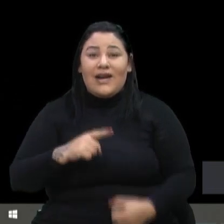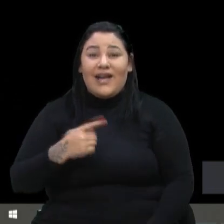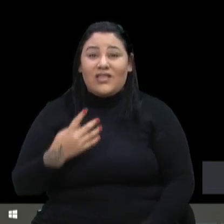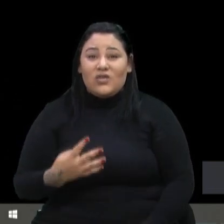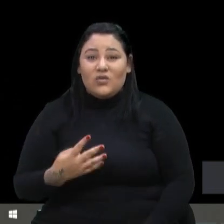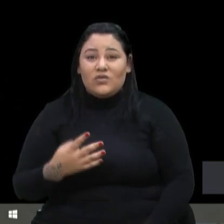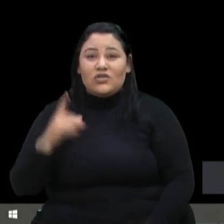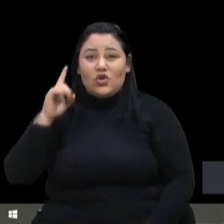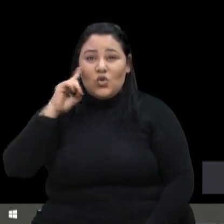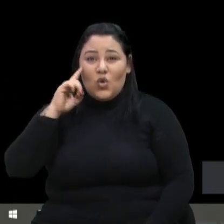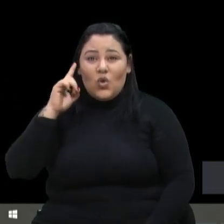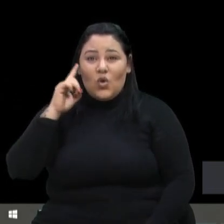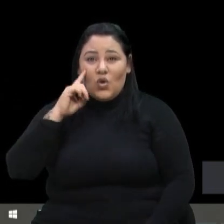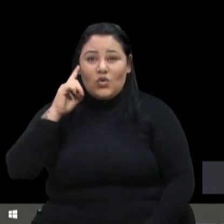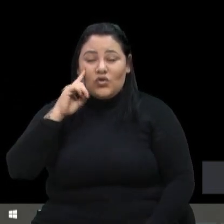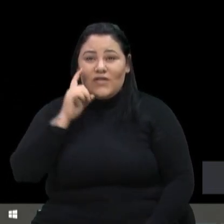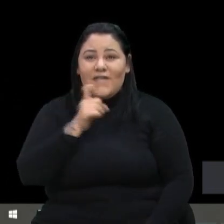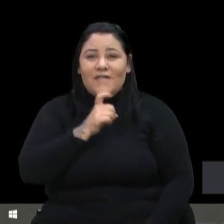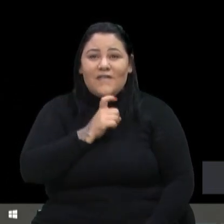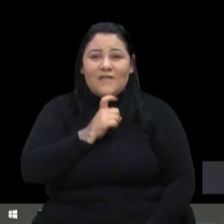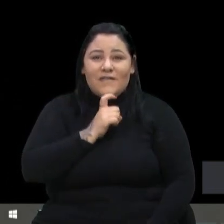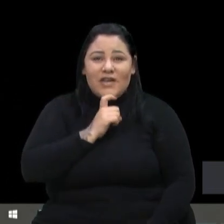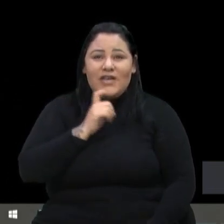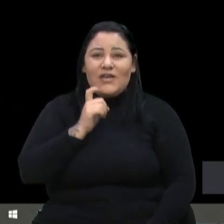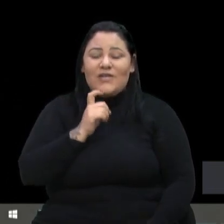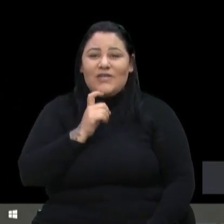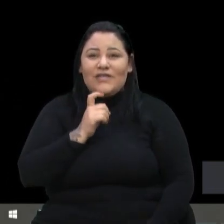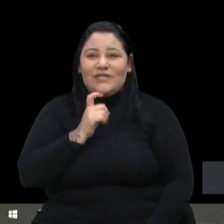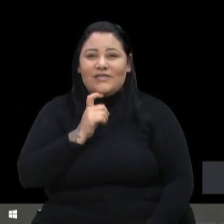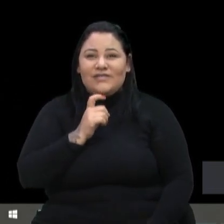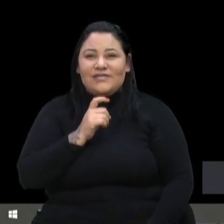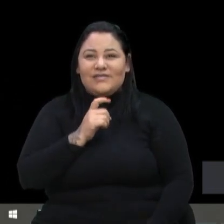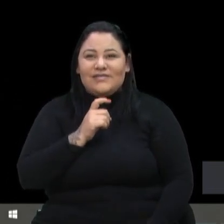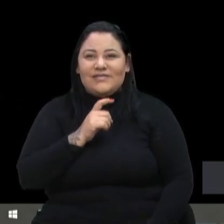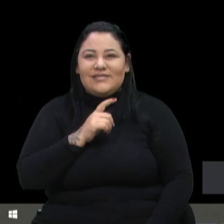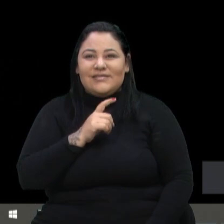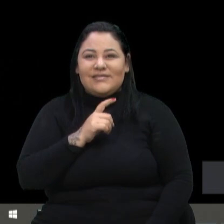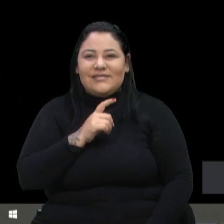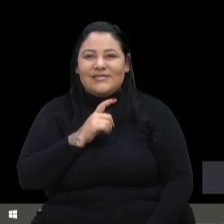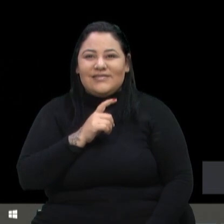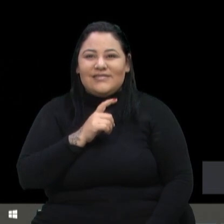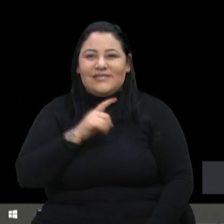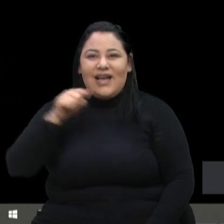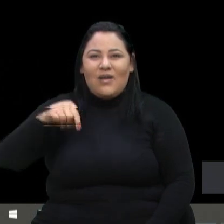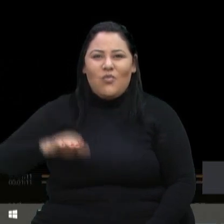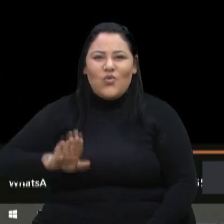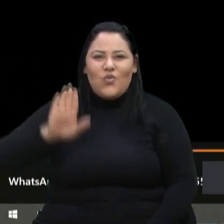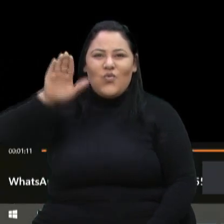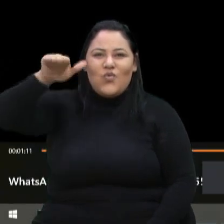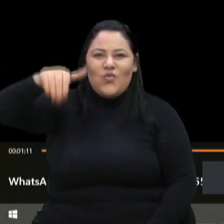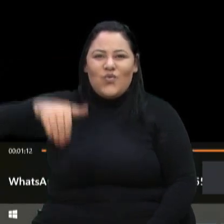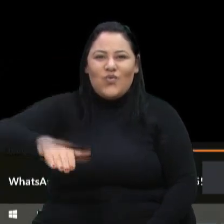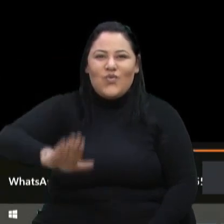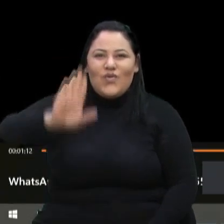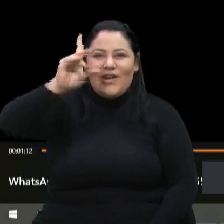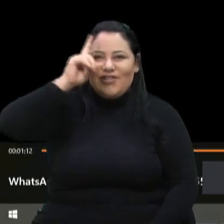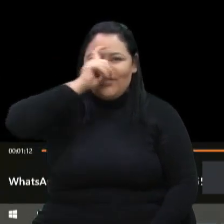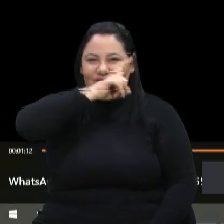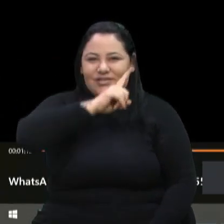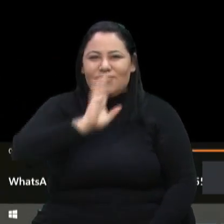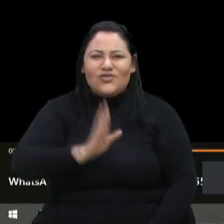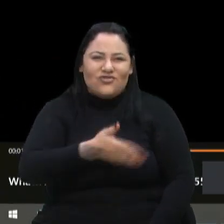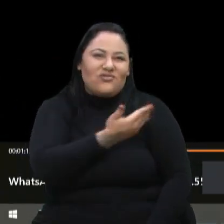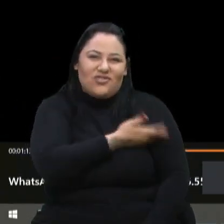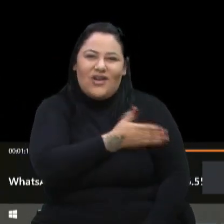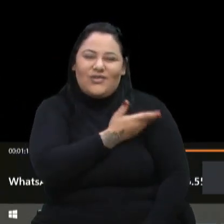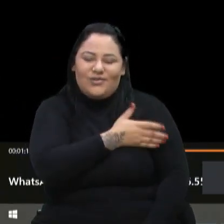Todos os dias, mesmo com frio? Mesmo assim. E não é muito morro? Aqui o cara diz que é muito morro. Bastante, mas já estou